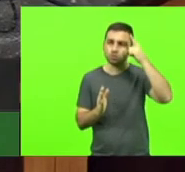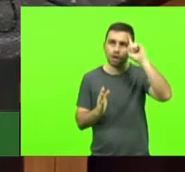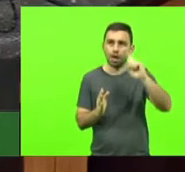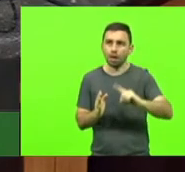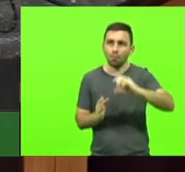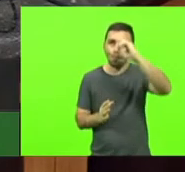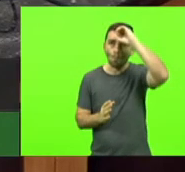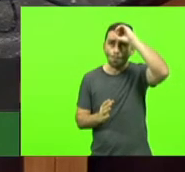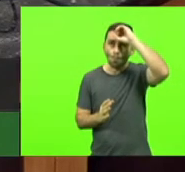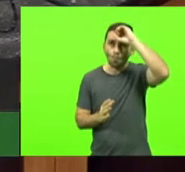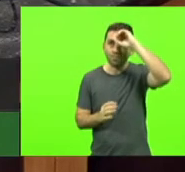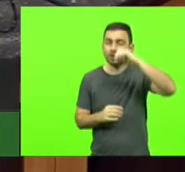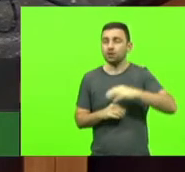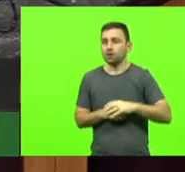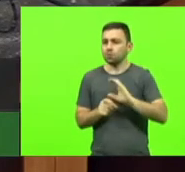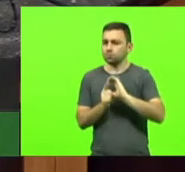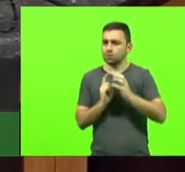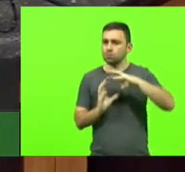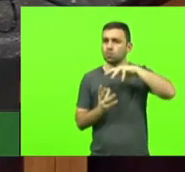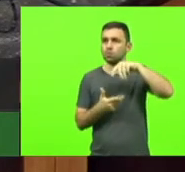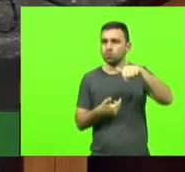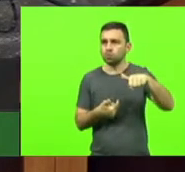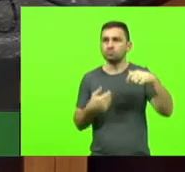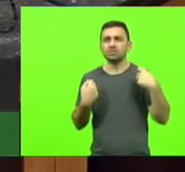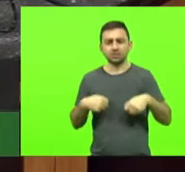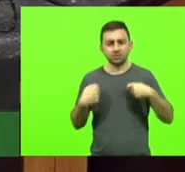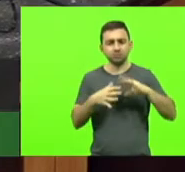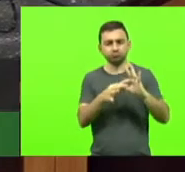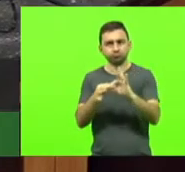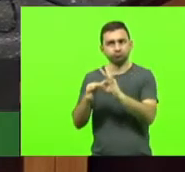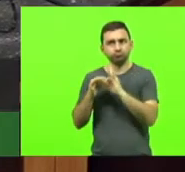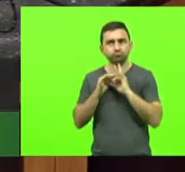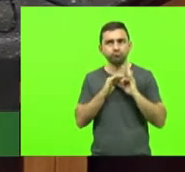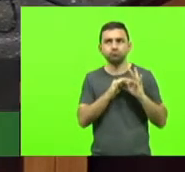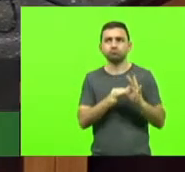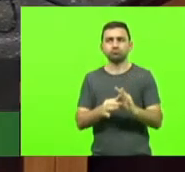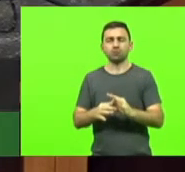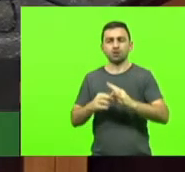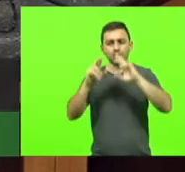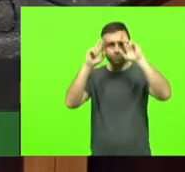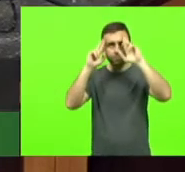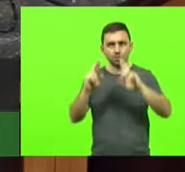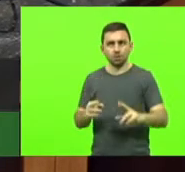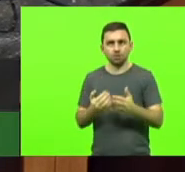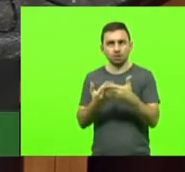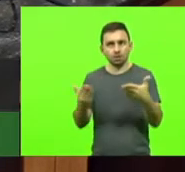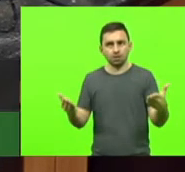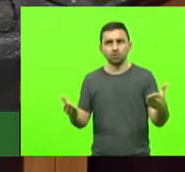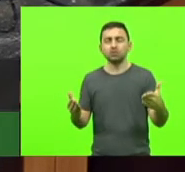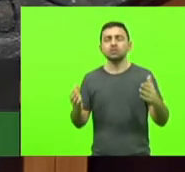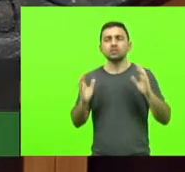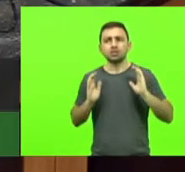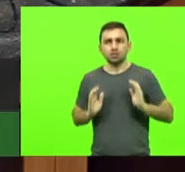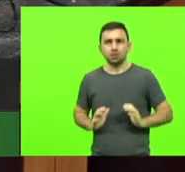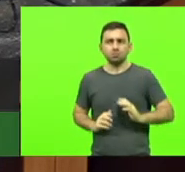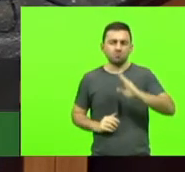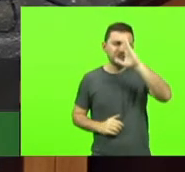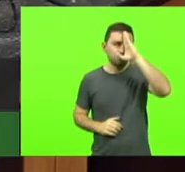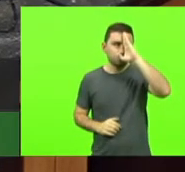comunidade internacional precisa se unir para preservar o respeito aos direitos dos cidadãos, principalmente das